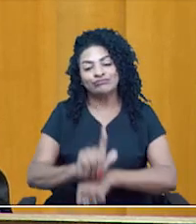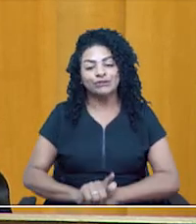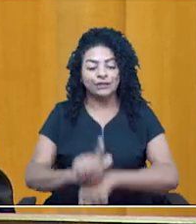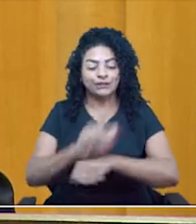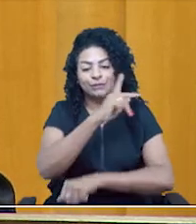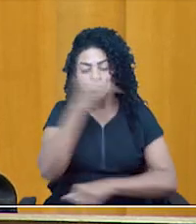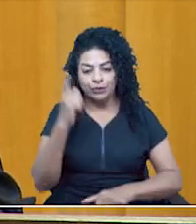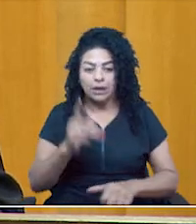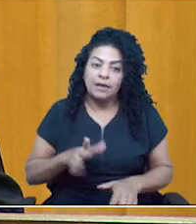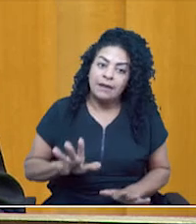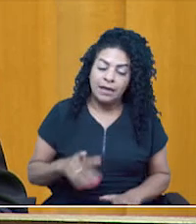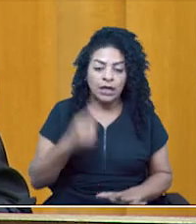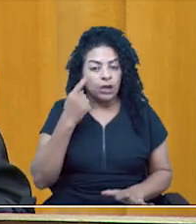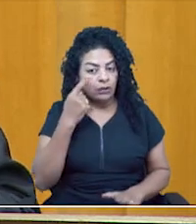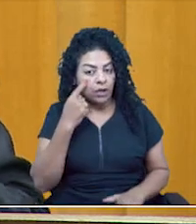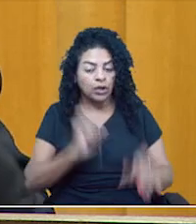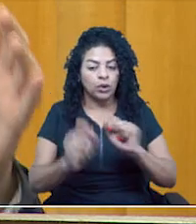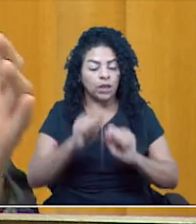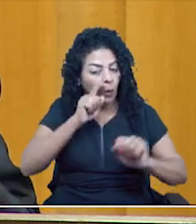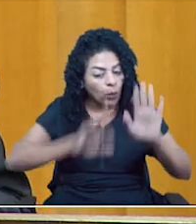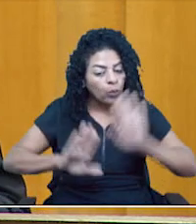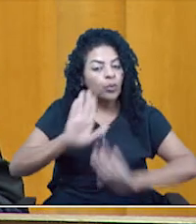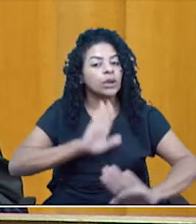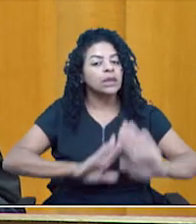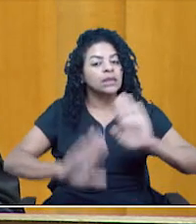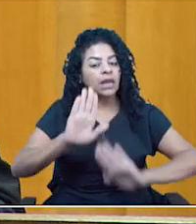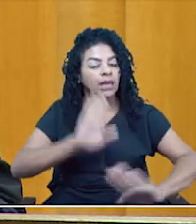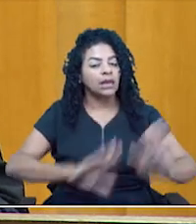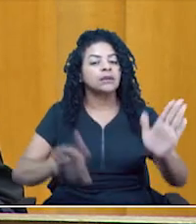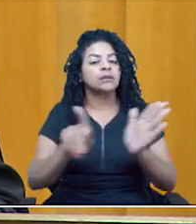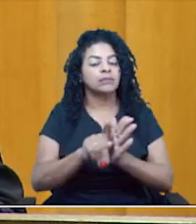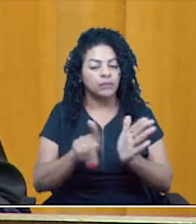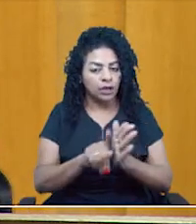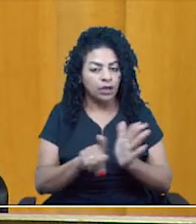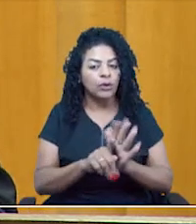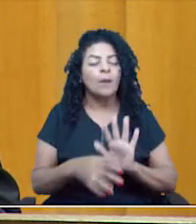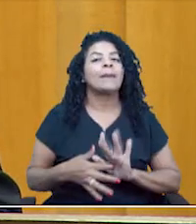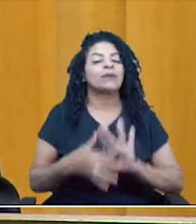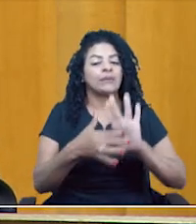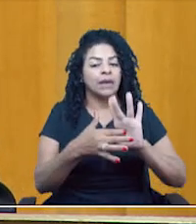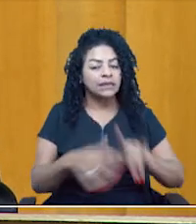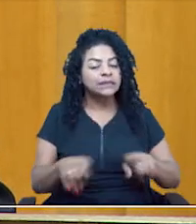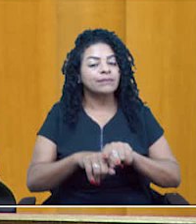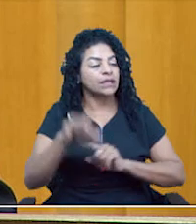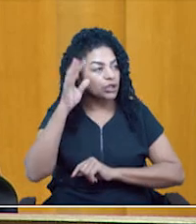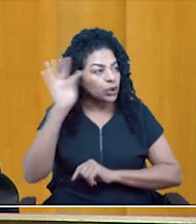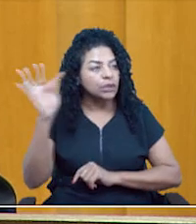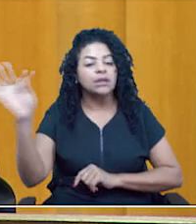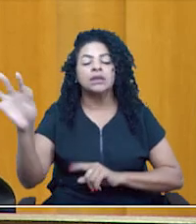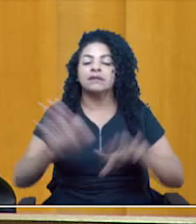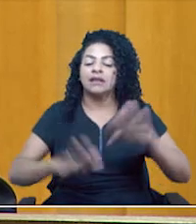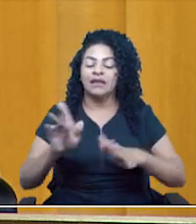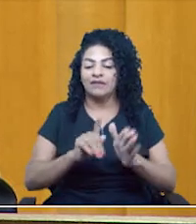primeiro alerta é para os senhores é cuidado com manuais, cuidado com teorias que talvez já não sirvam mais para isso.